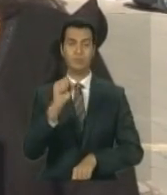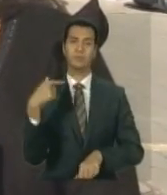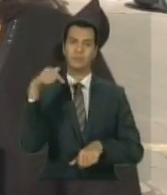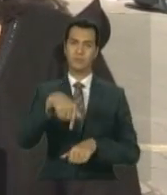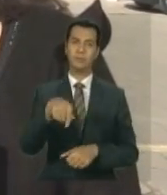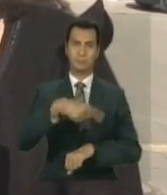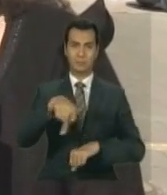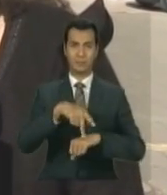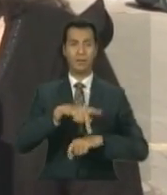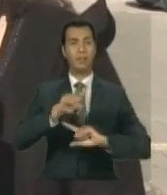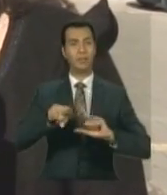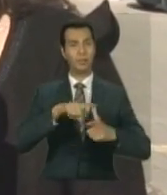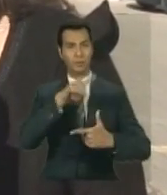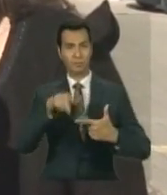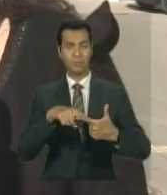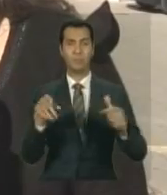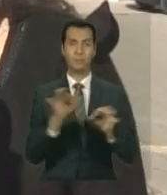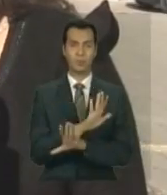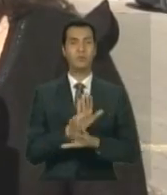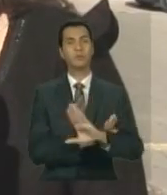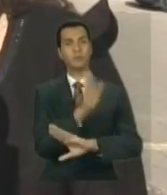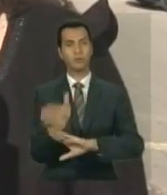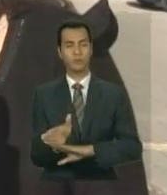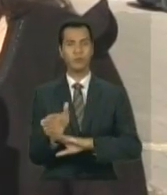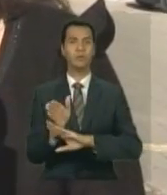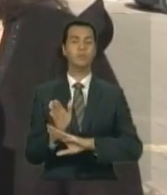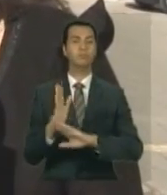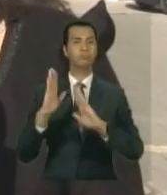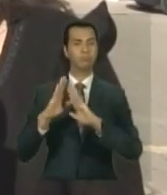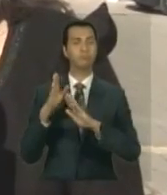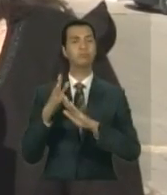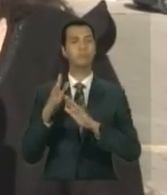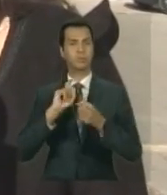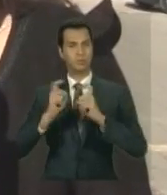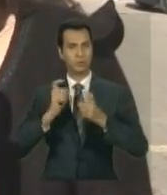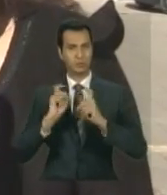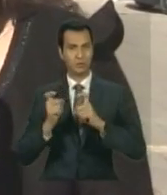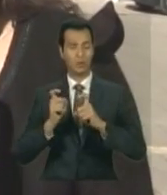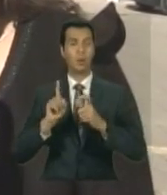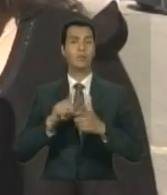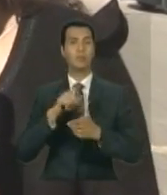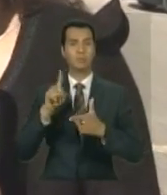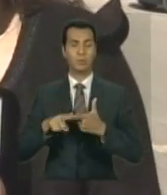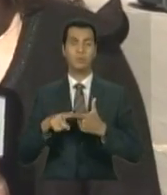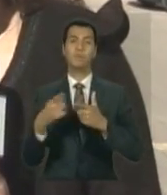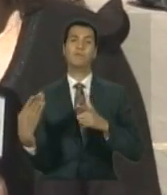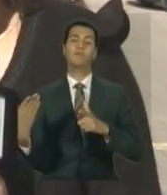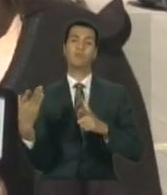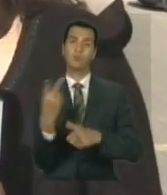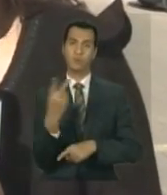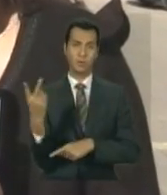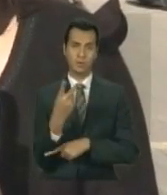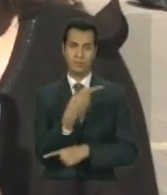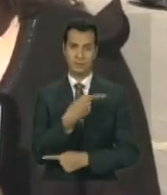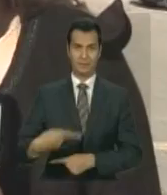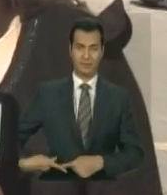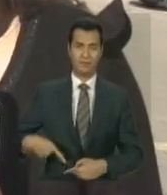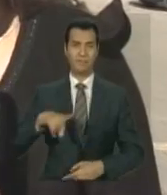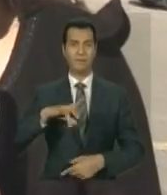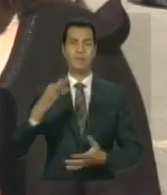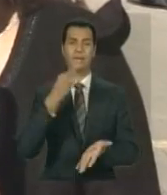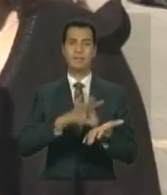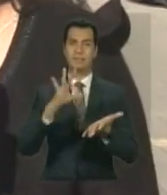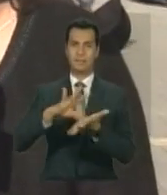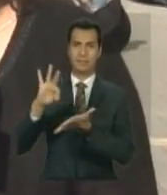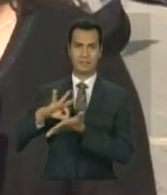Os ministros dos dois países também participam desse encontro num segundo momento. Logo em seguida, os dois presidentes assinam atos